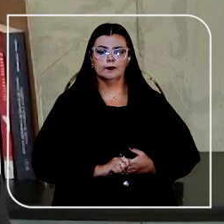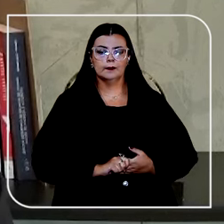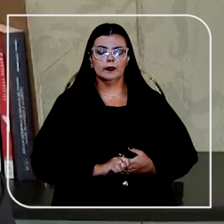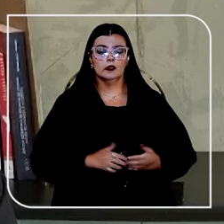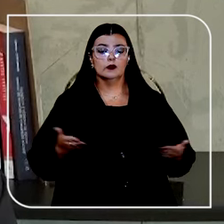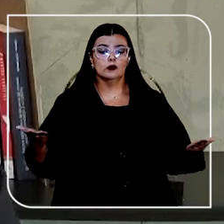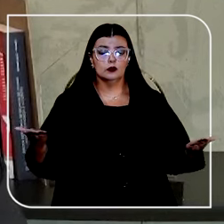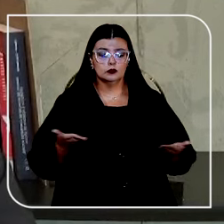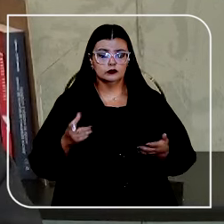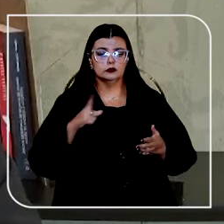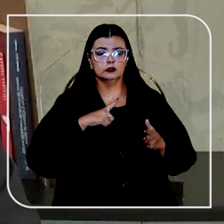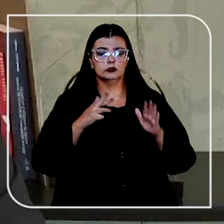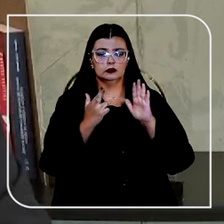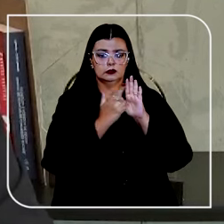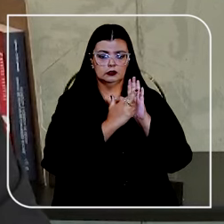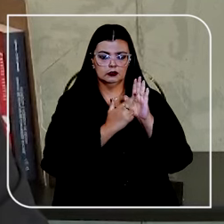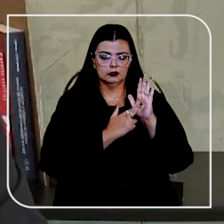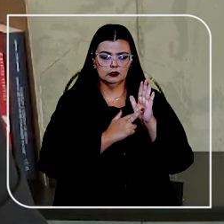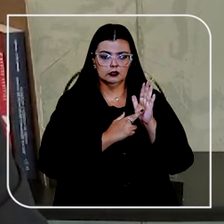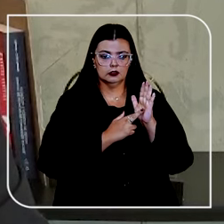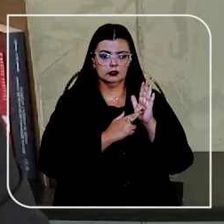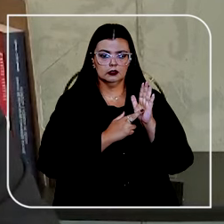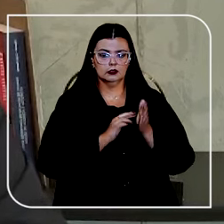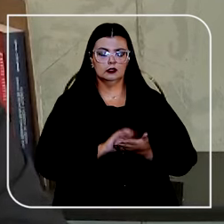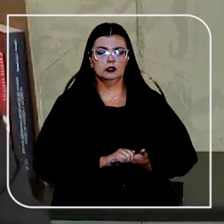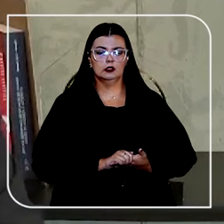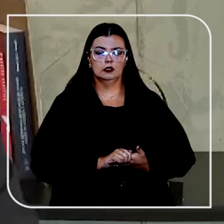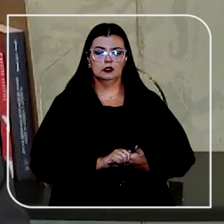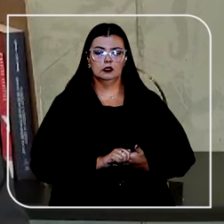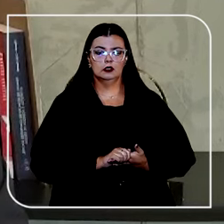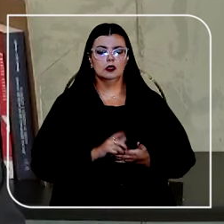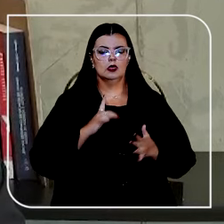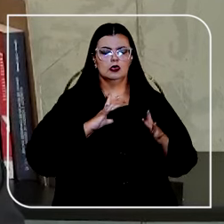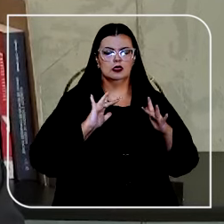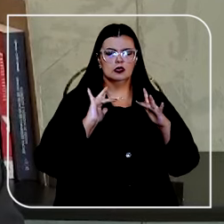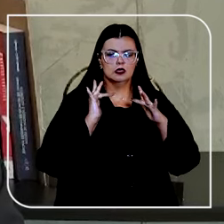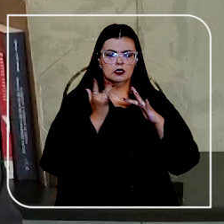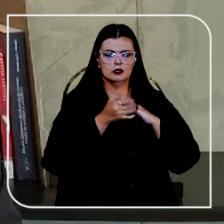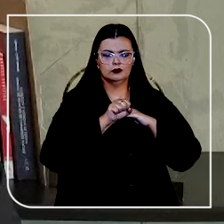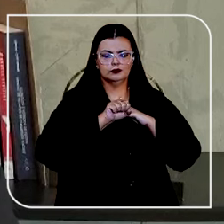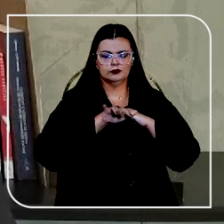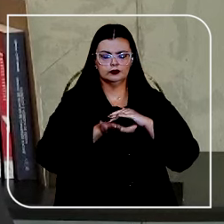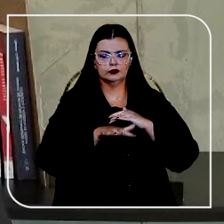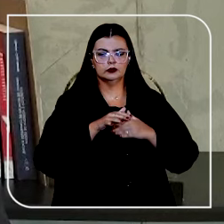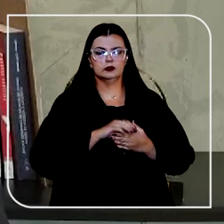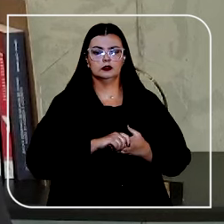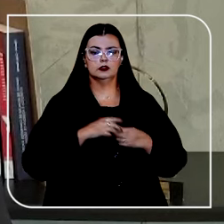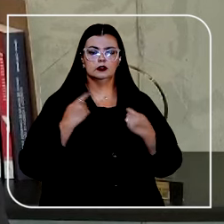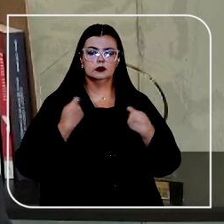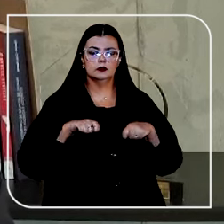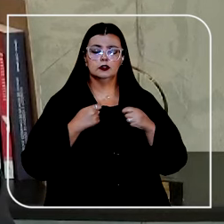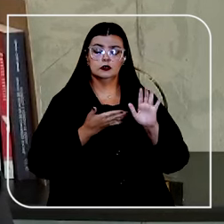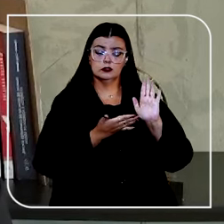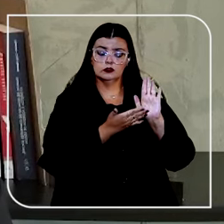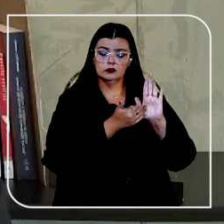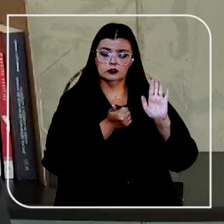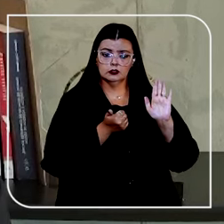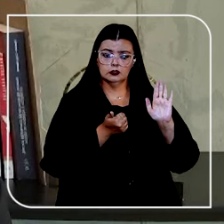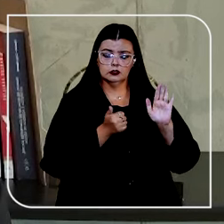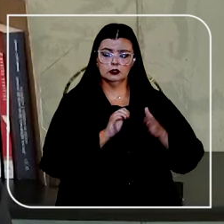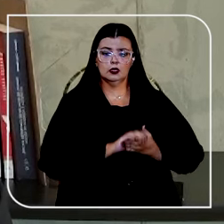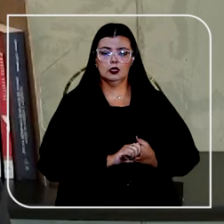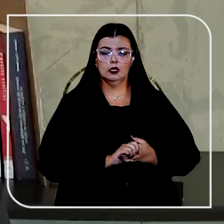temos como uma regra o dever de que essas essas redes sociais somente devem